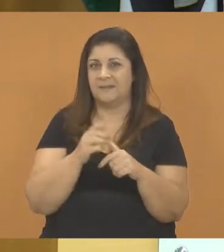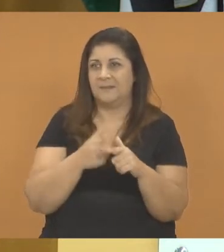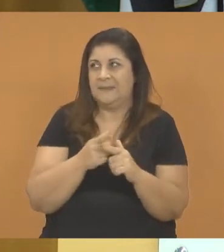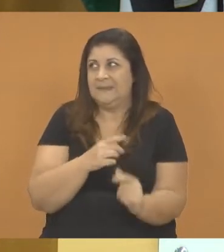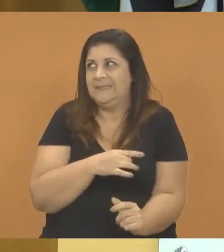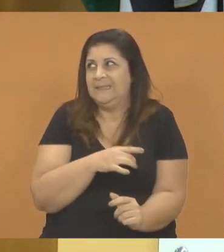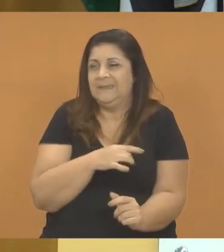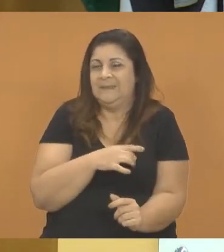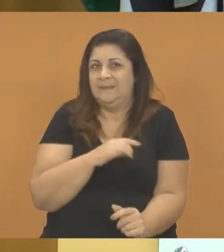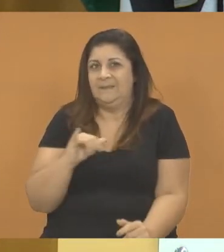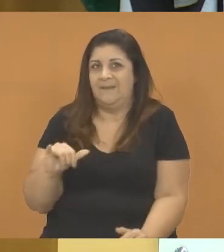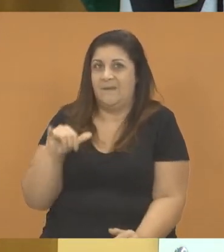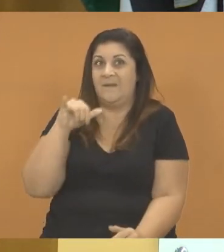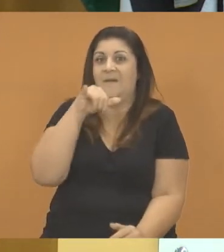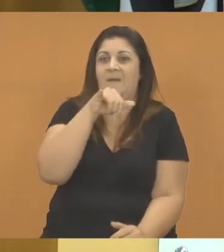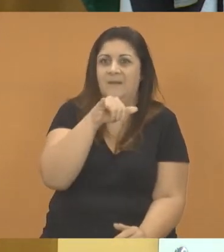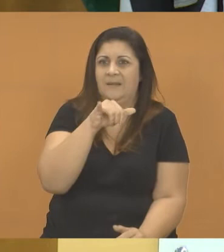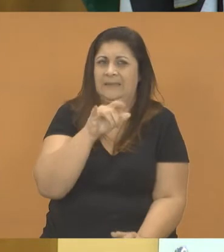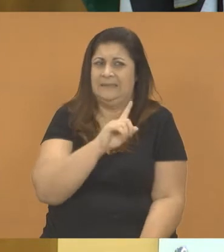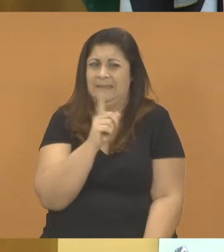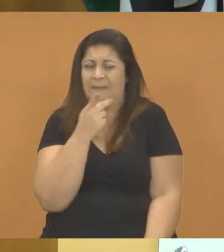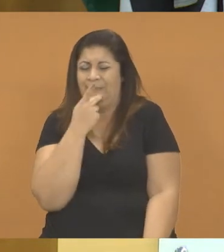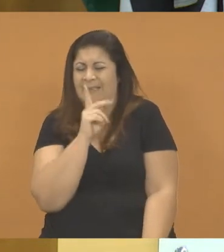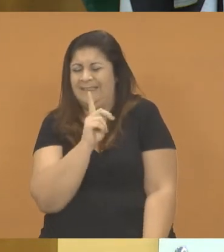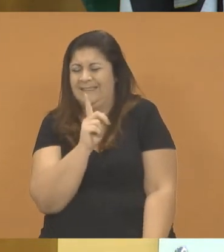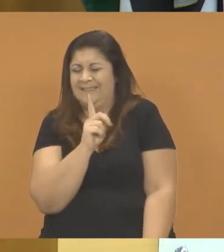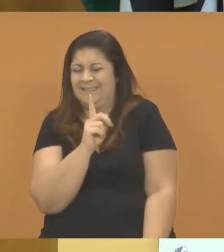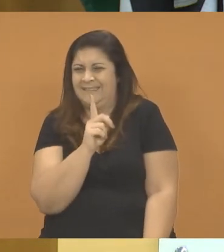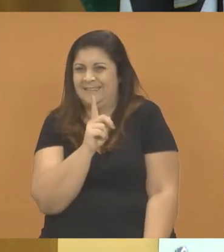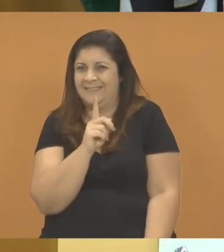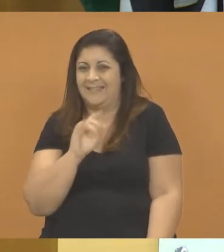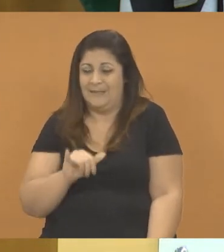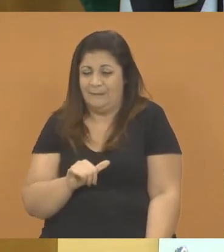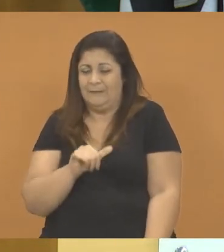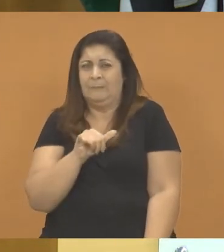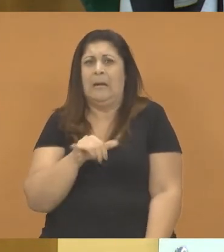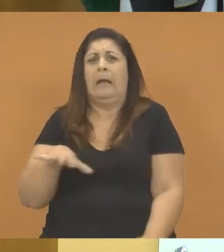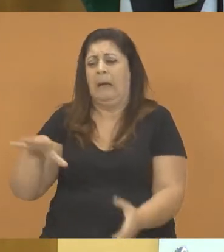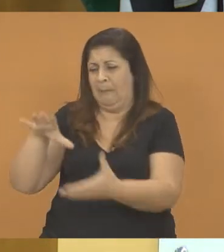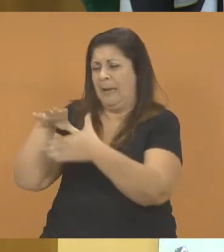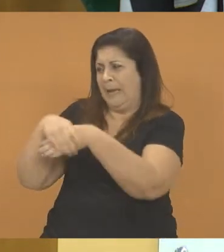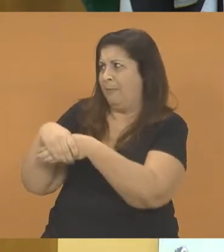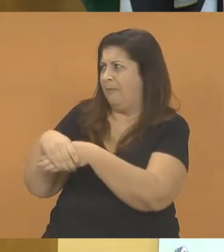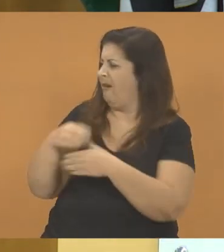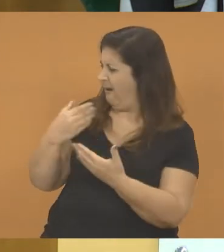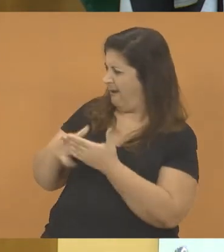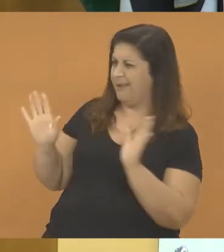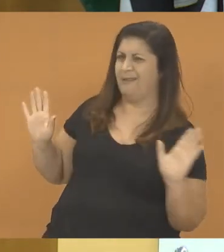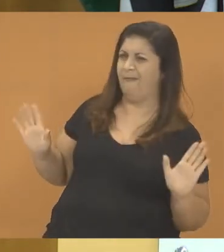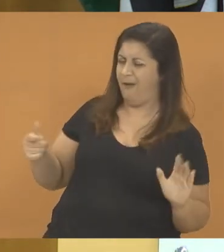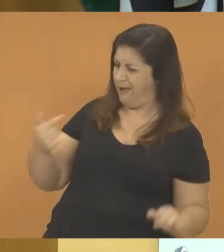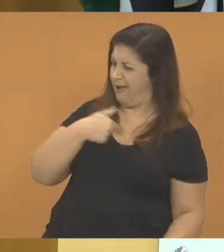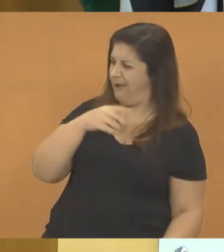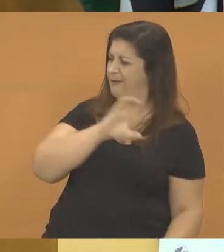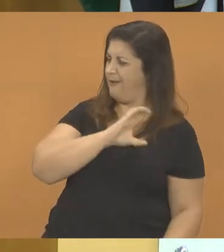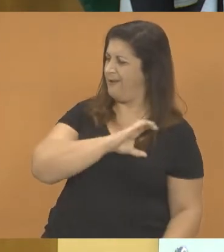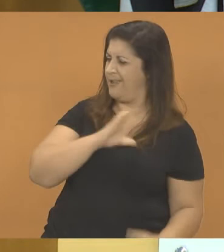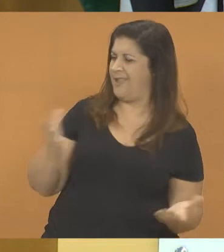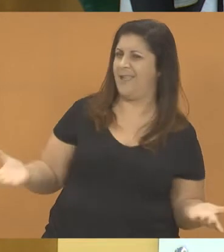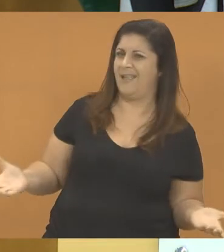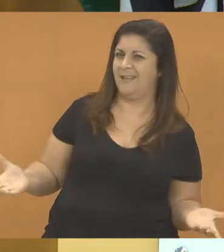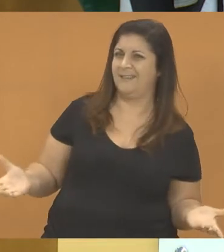ter um pouco de medo de avião eu falei que ele falou não fala não na hora que foi decolar e queria pegar na minha mão falei sair fora faz aqui é corinthians